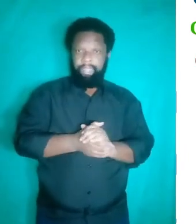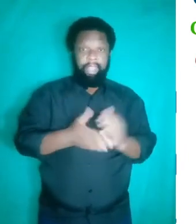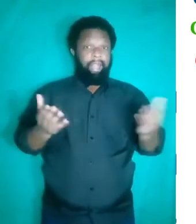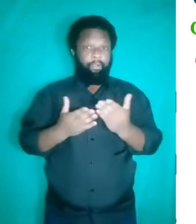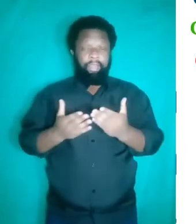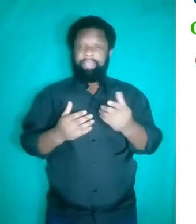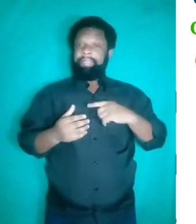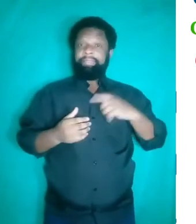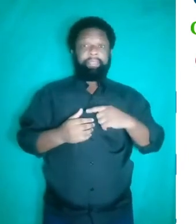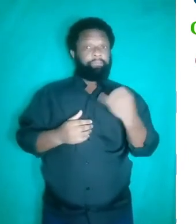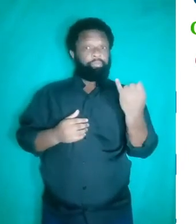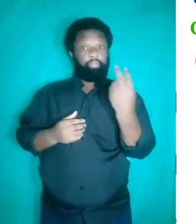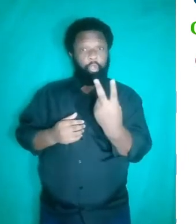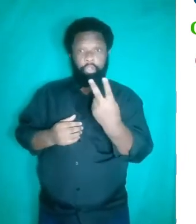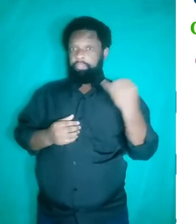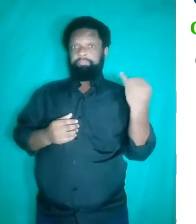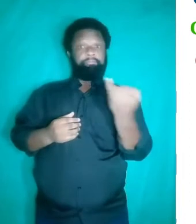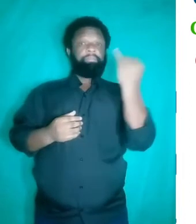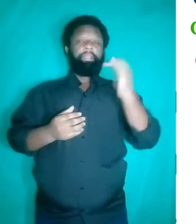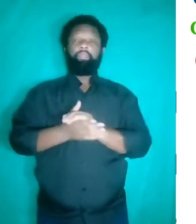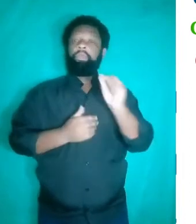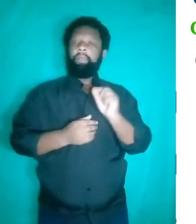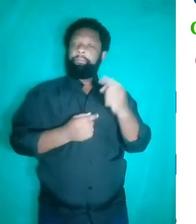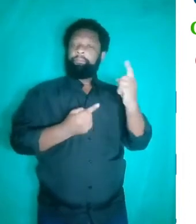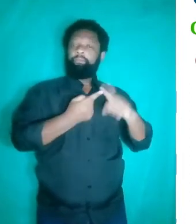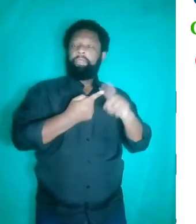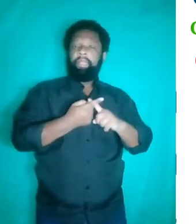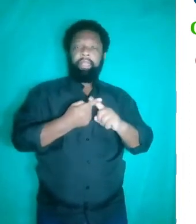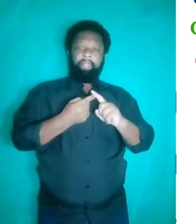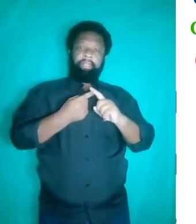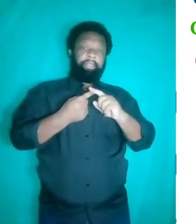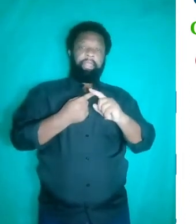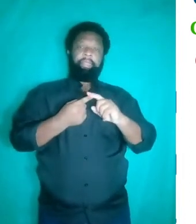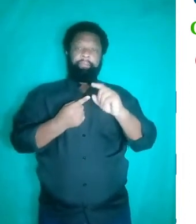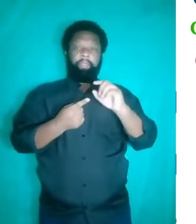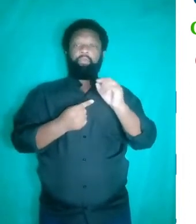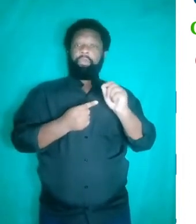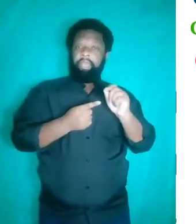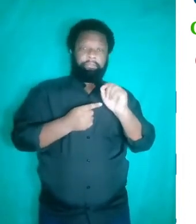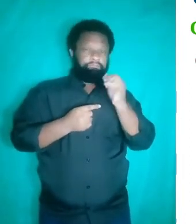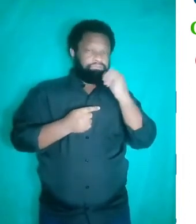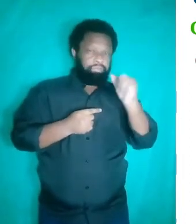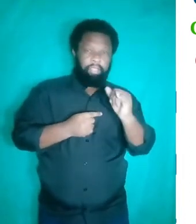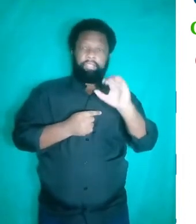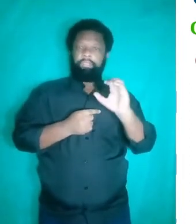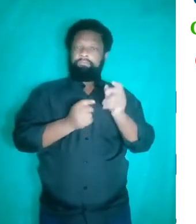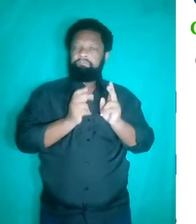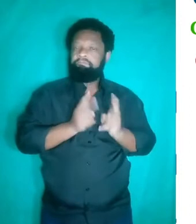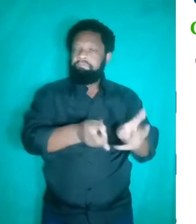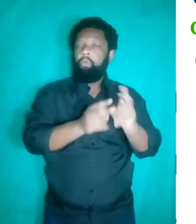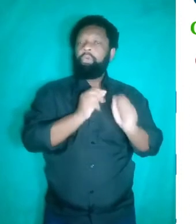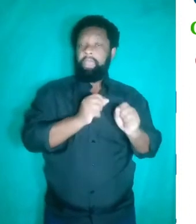E vamos falar de 2 caras interessantes. A corrente contínua. O que seria a corrente contínua? Seria a movimentação de prótons,